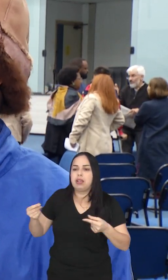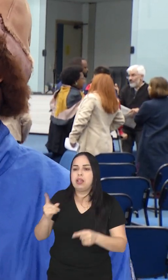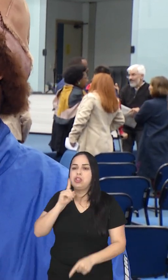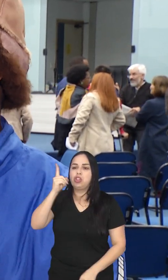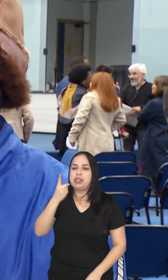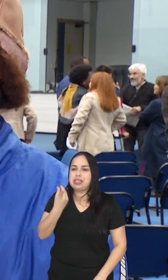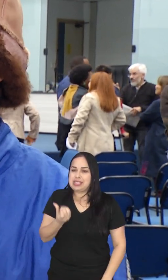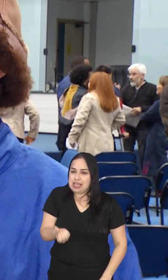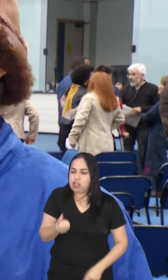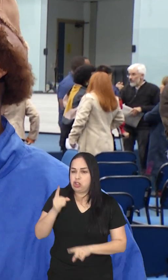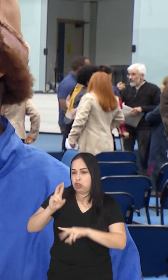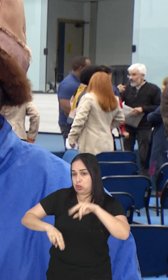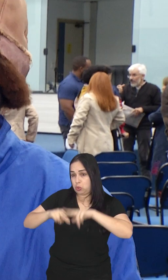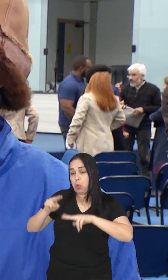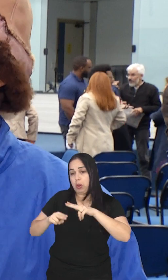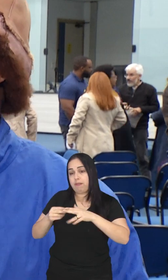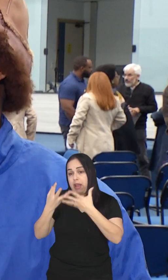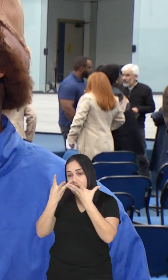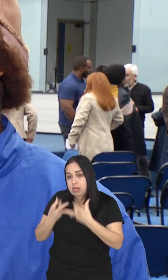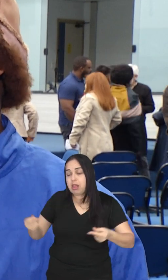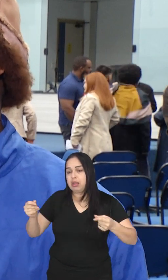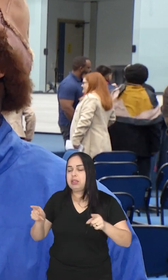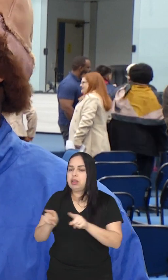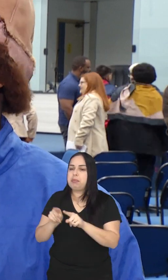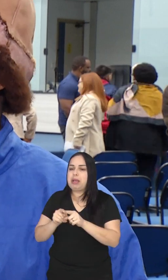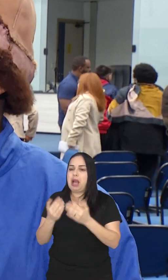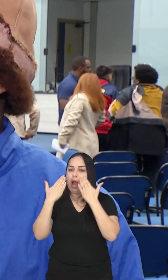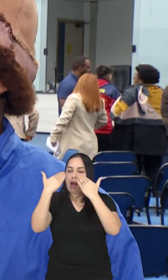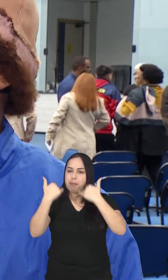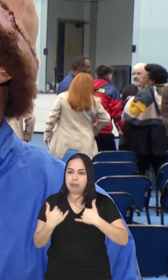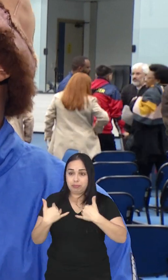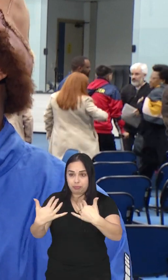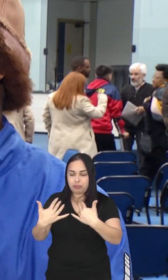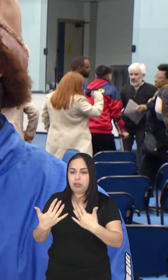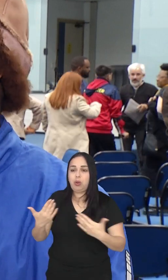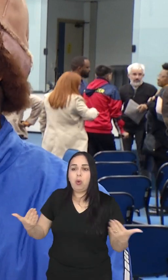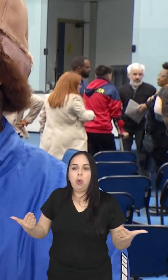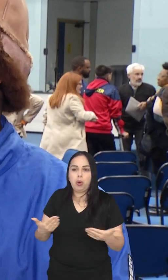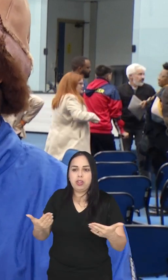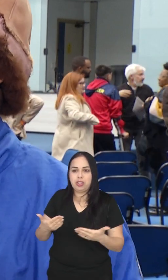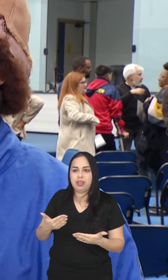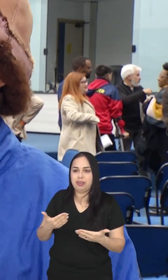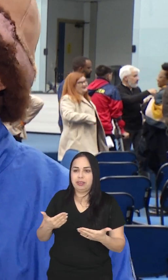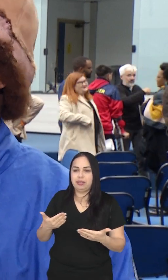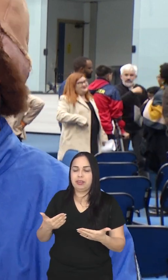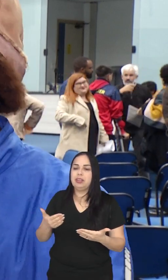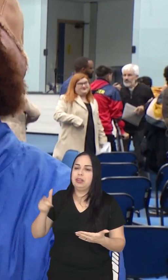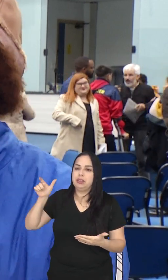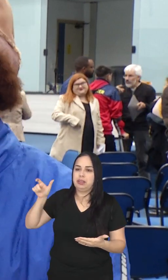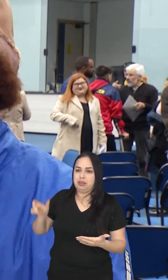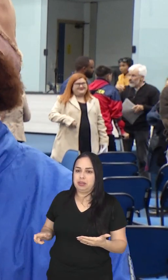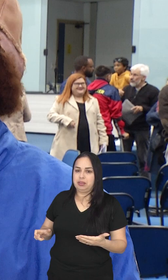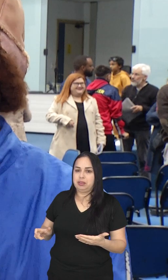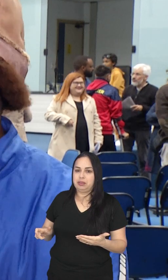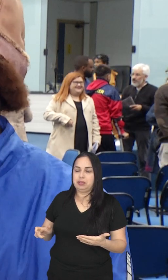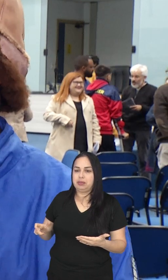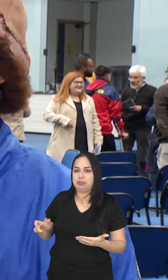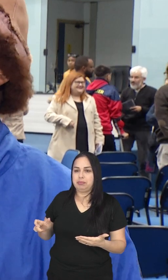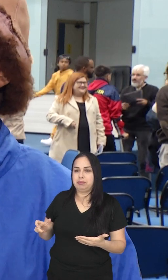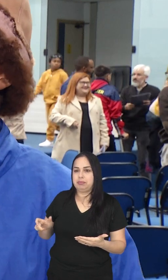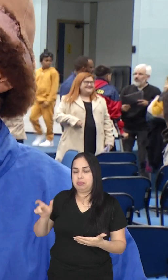14 no dia 16 de junho então acredito que essa essa audiência pública de hoje solicitada pelo comandada